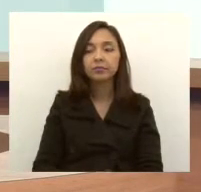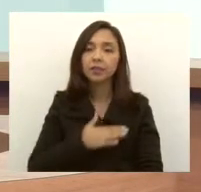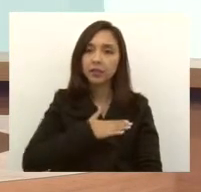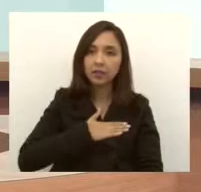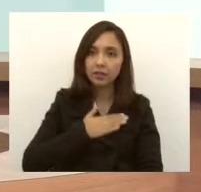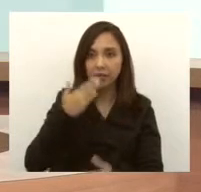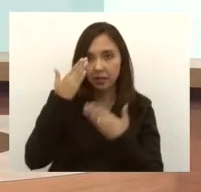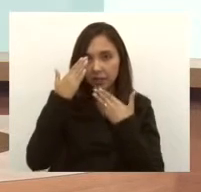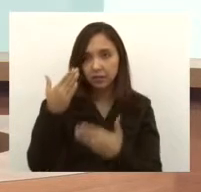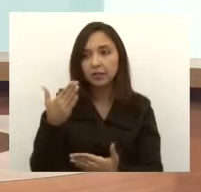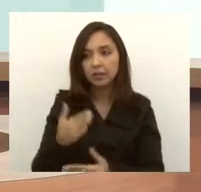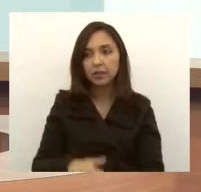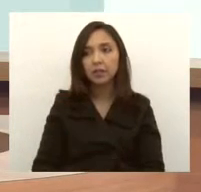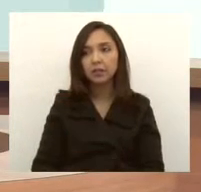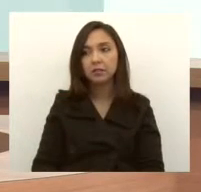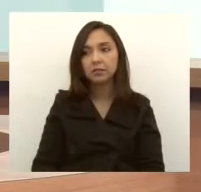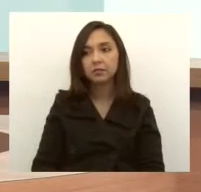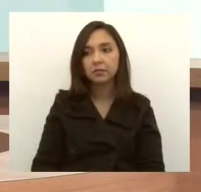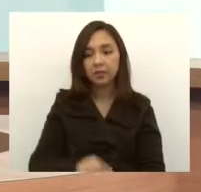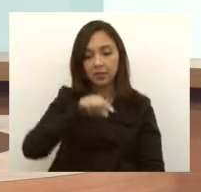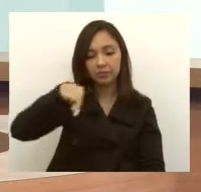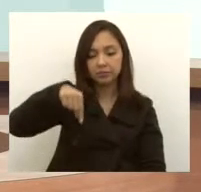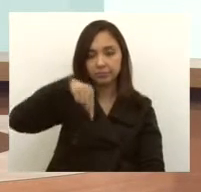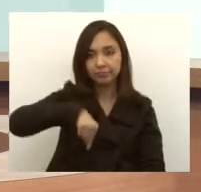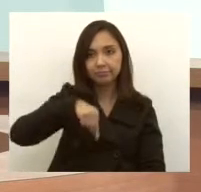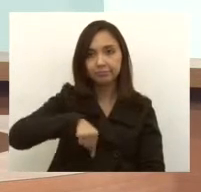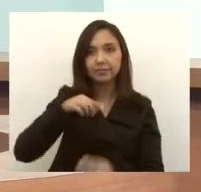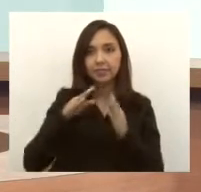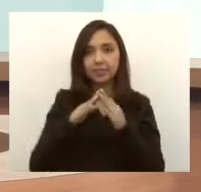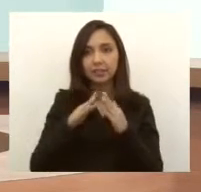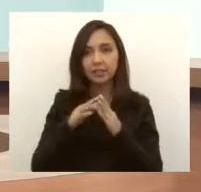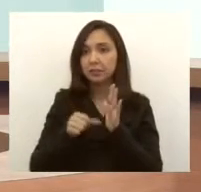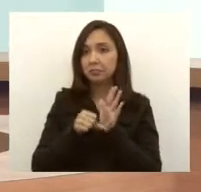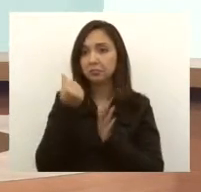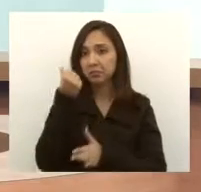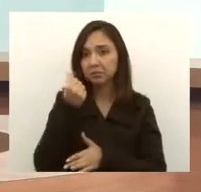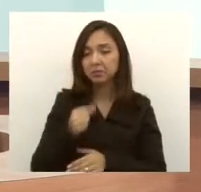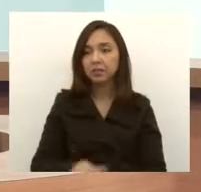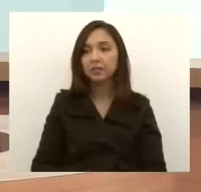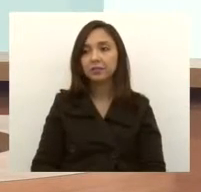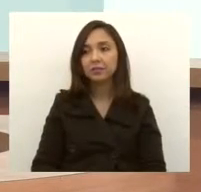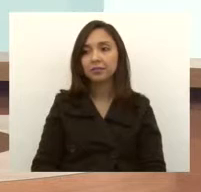agradecer a estada aqui nessa casa pela primeira vez,